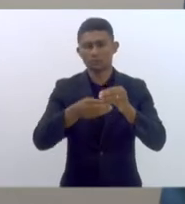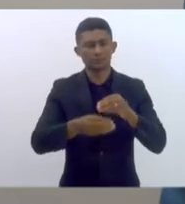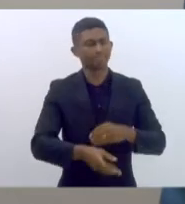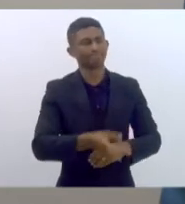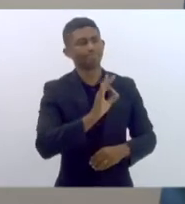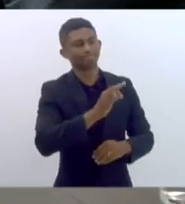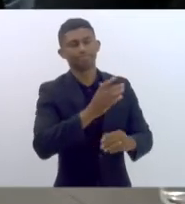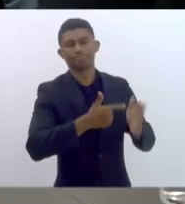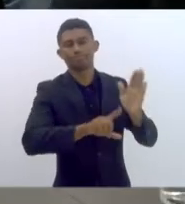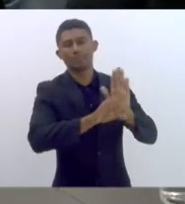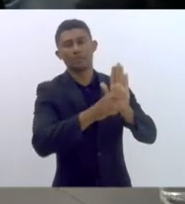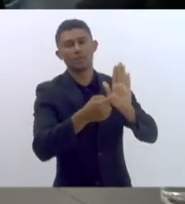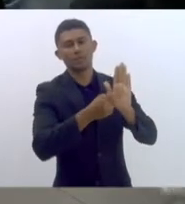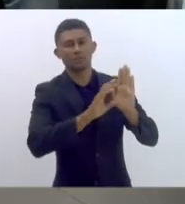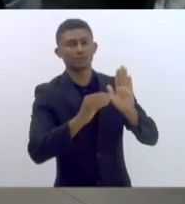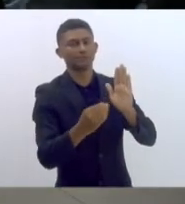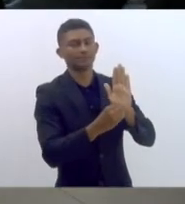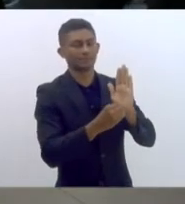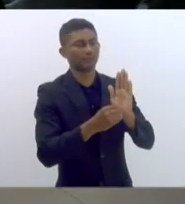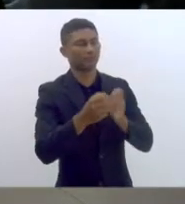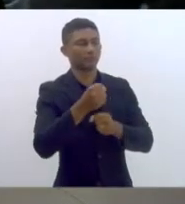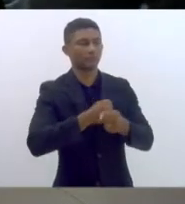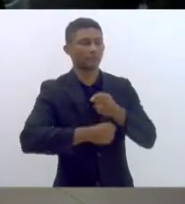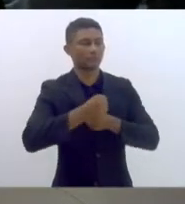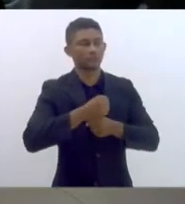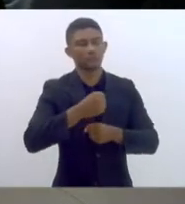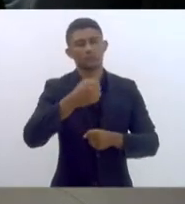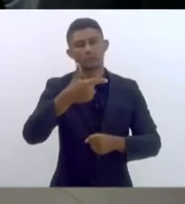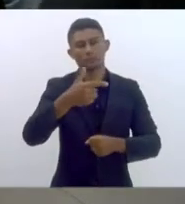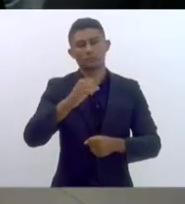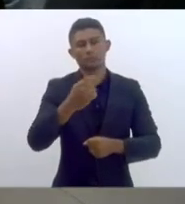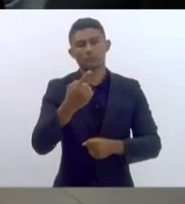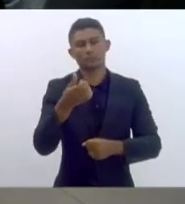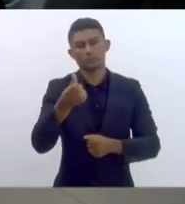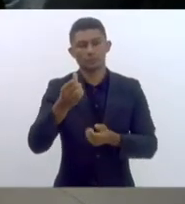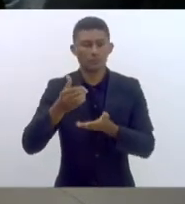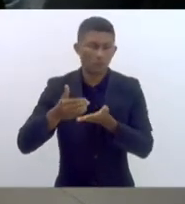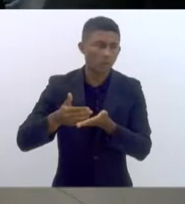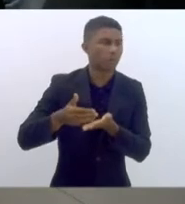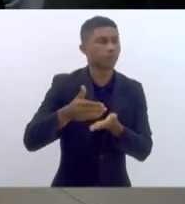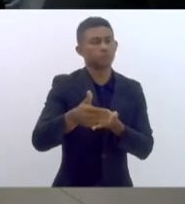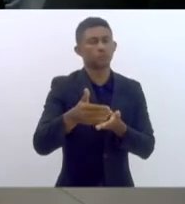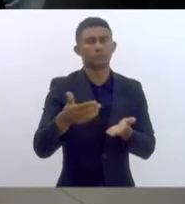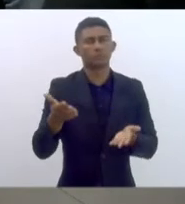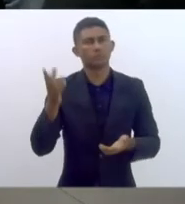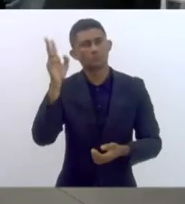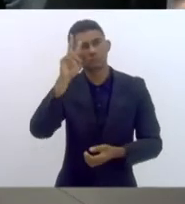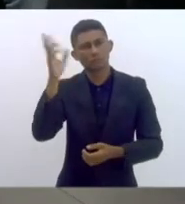complementar dizia somente a partir de 2016. E aí, eu acho que foi por uma questão, na época, até